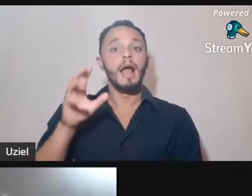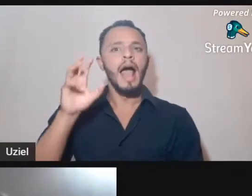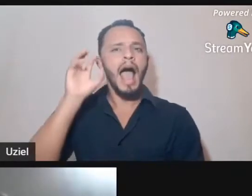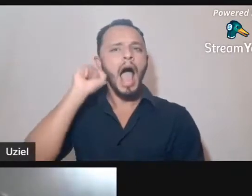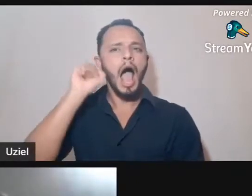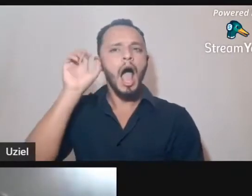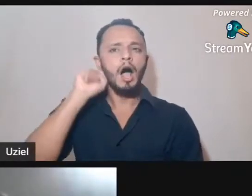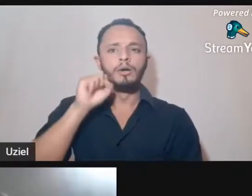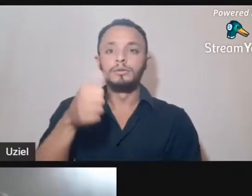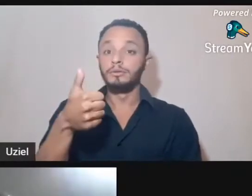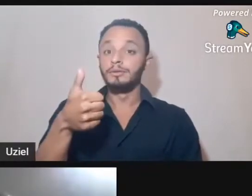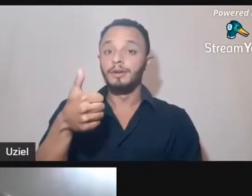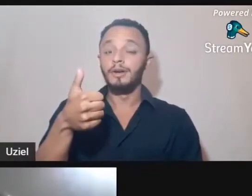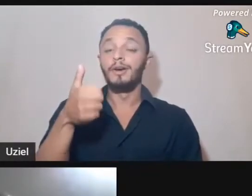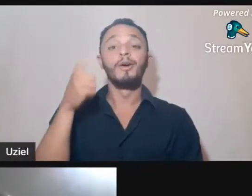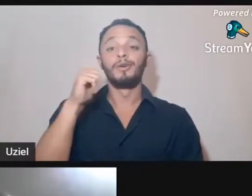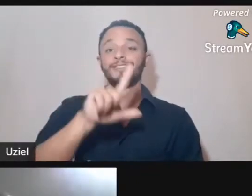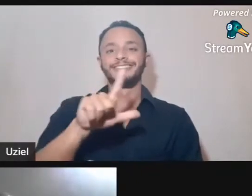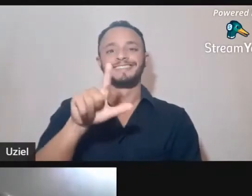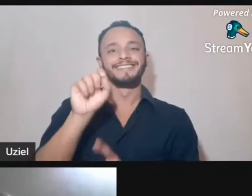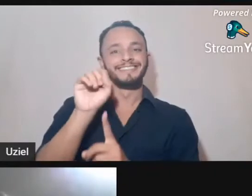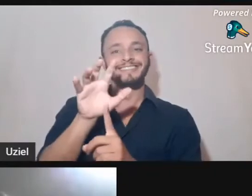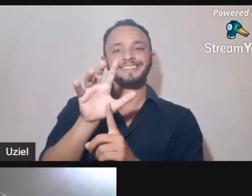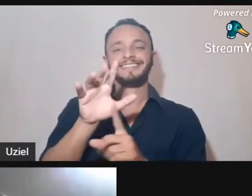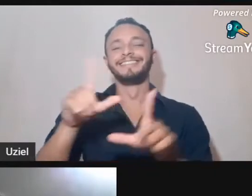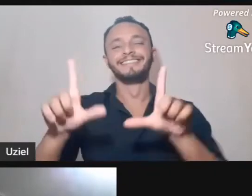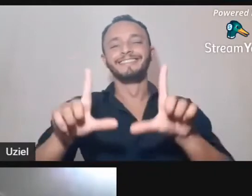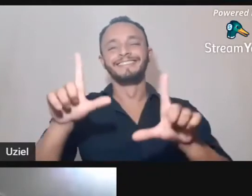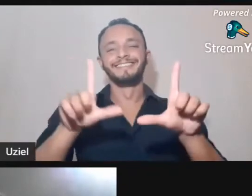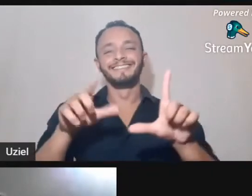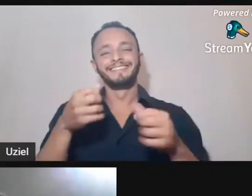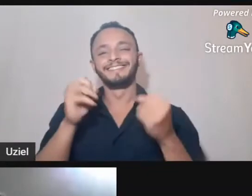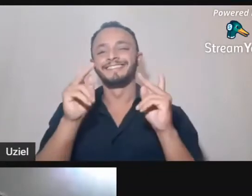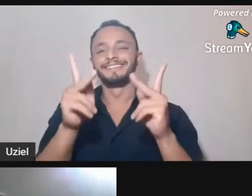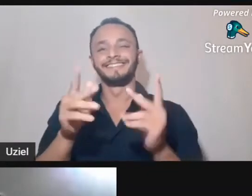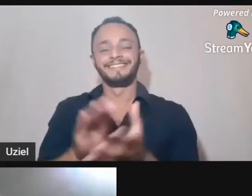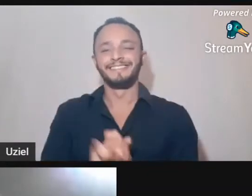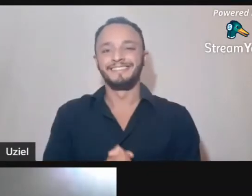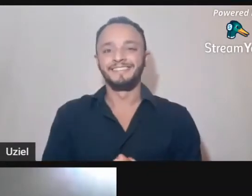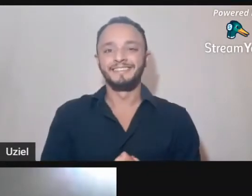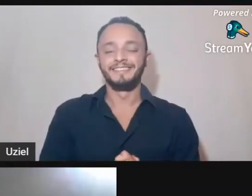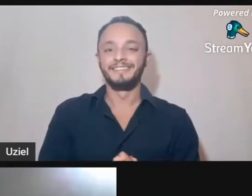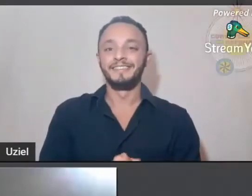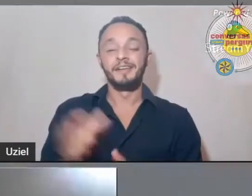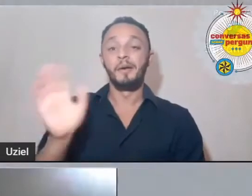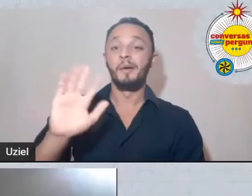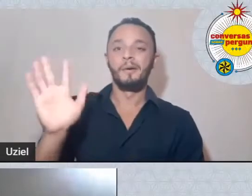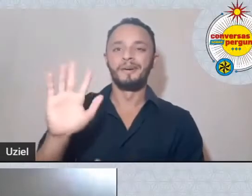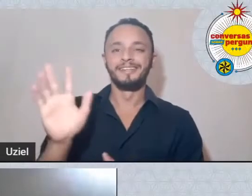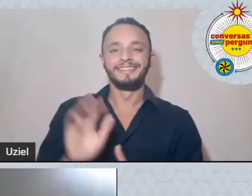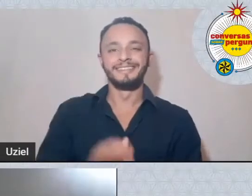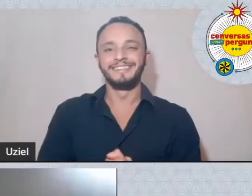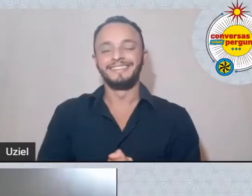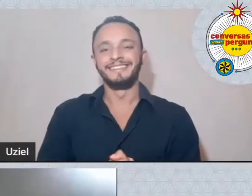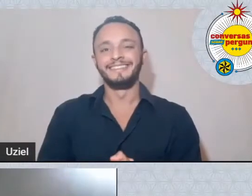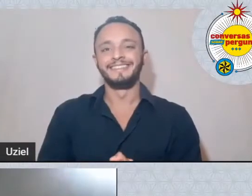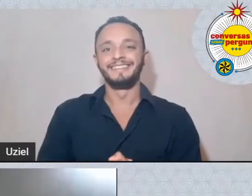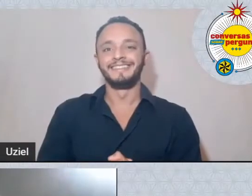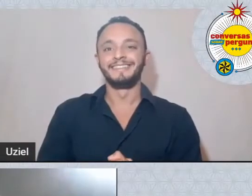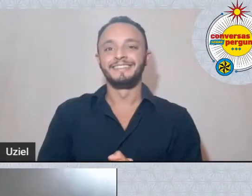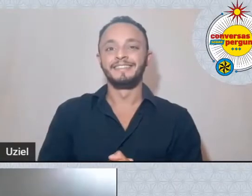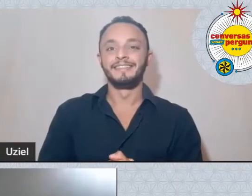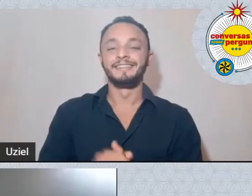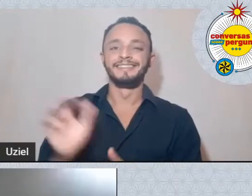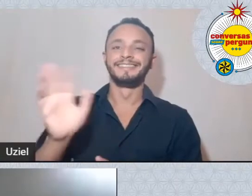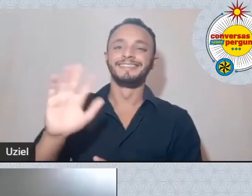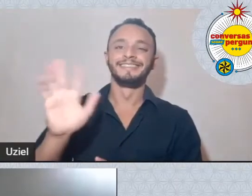Christian Dunker ao vivo e a Alô? cores. Oi, Dunker. ao